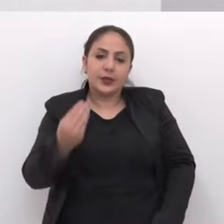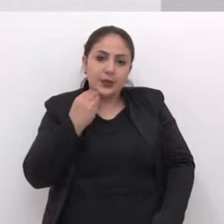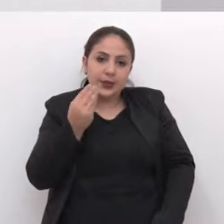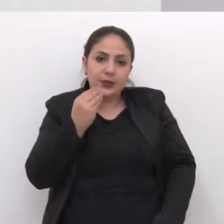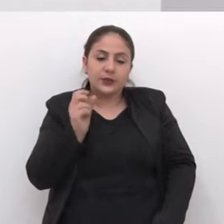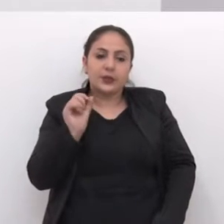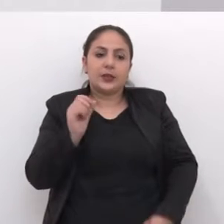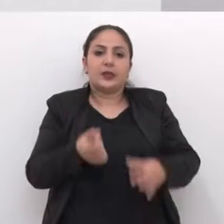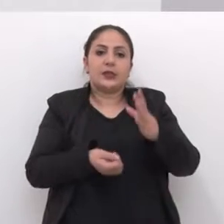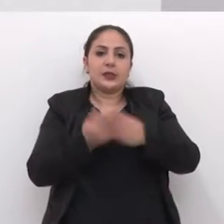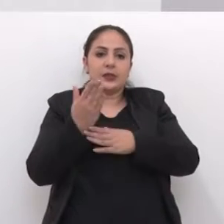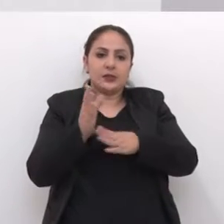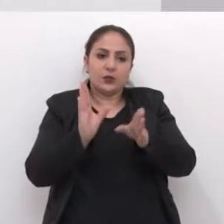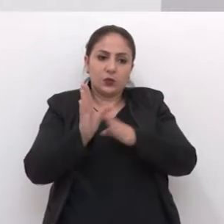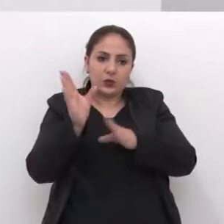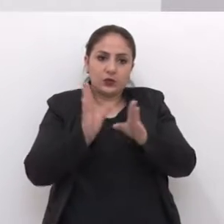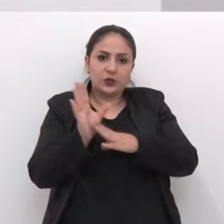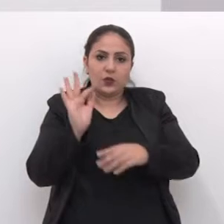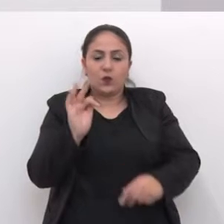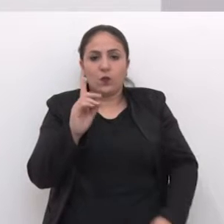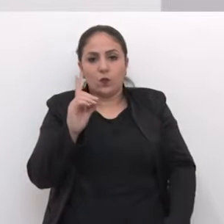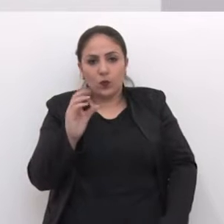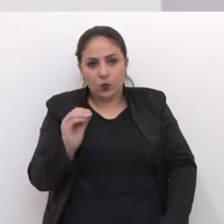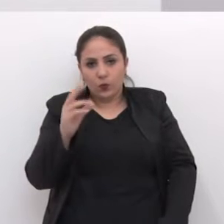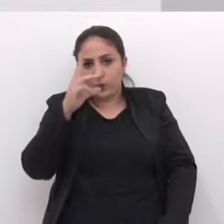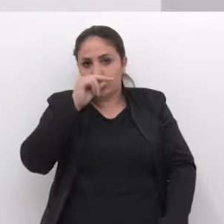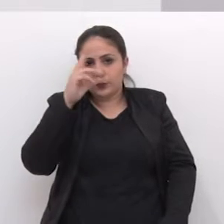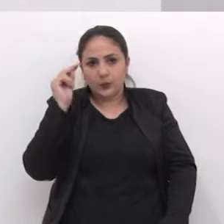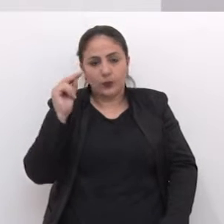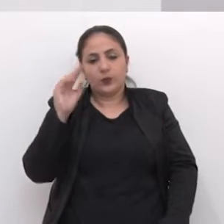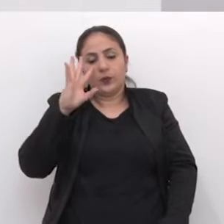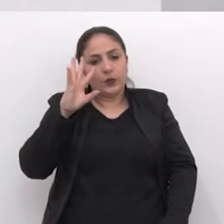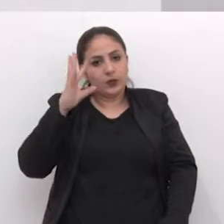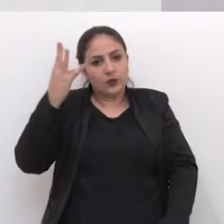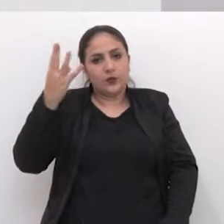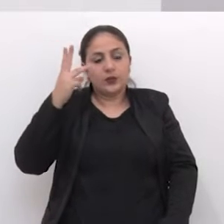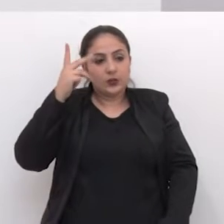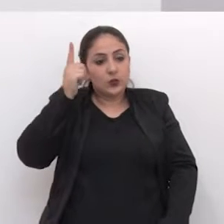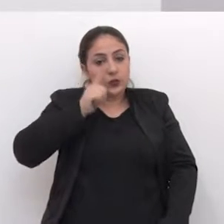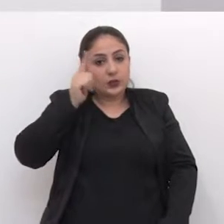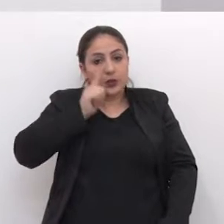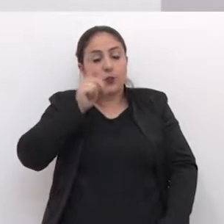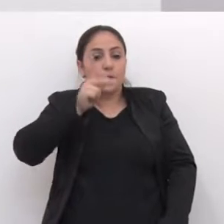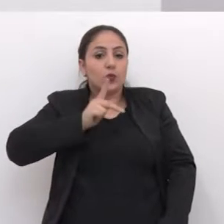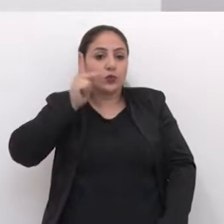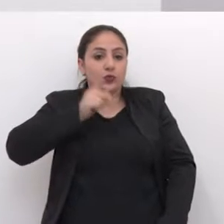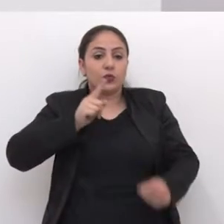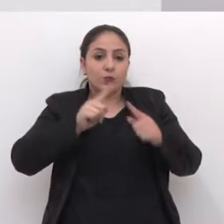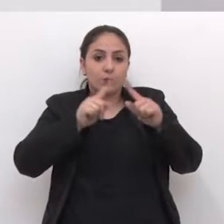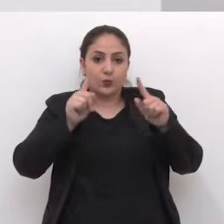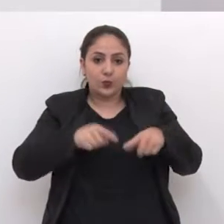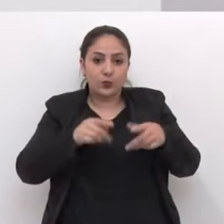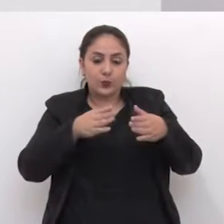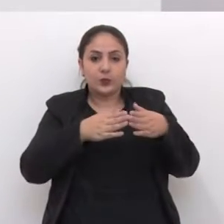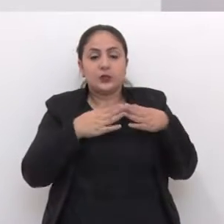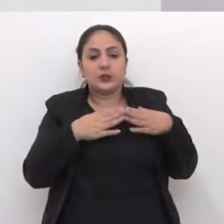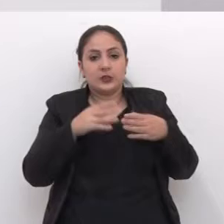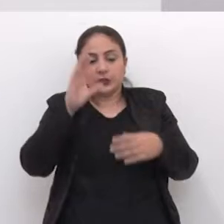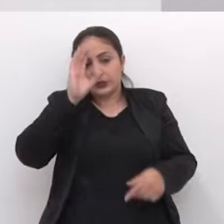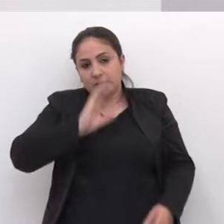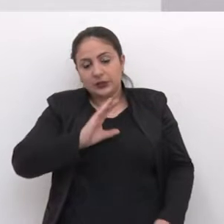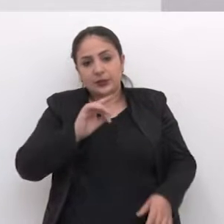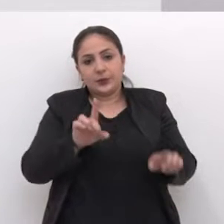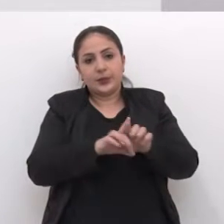Consumidor. E claro que a criação do Conselho e o Fundo Municipal, eles foram decisivos para que essa política pública de